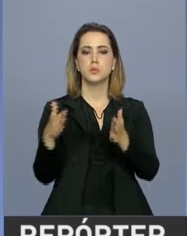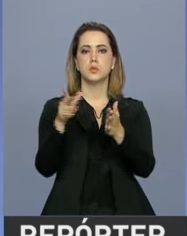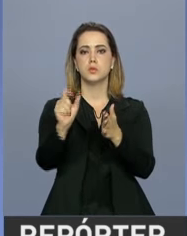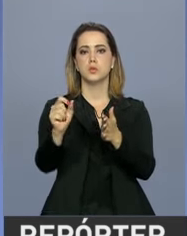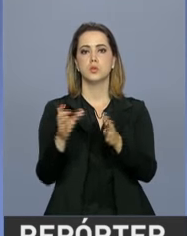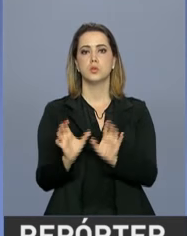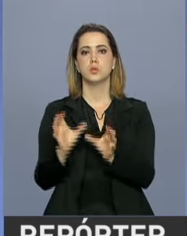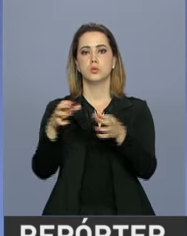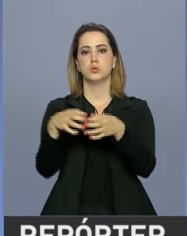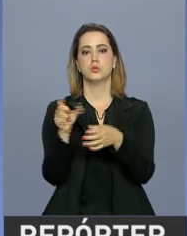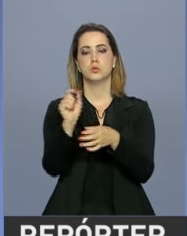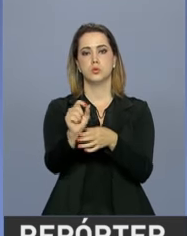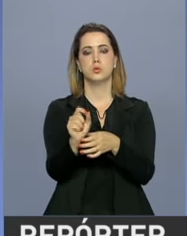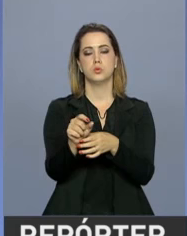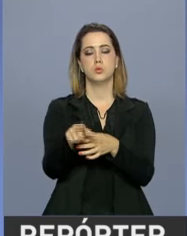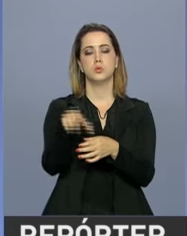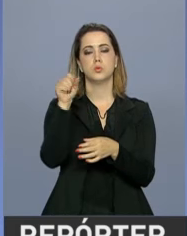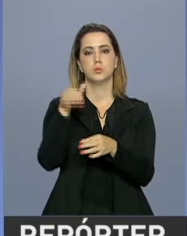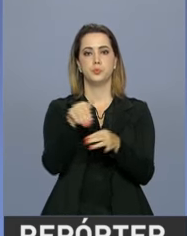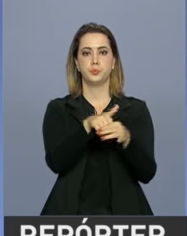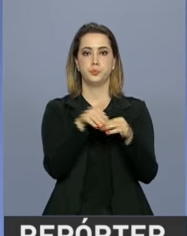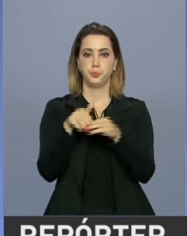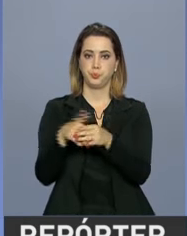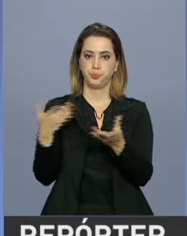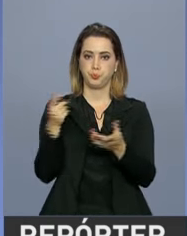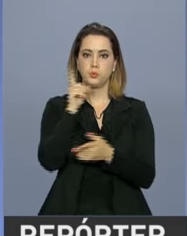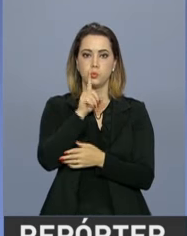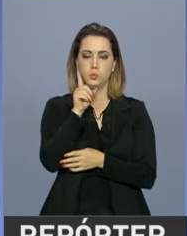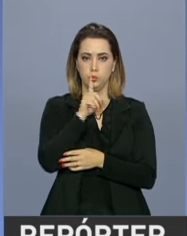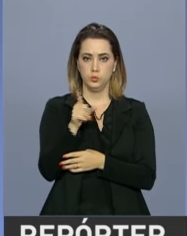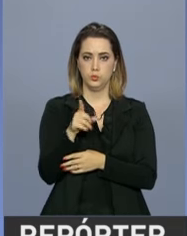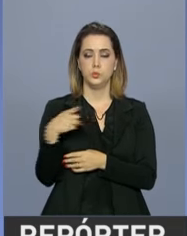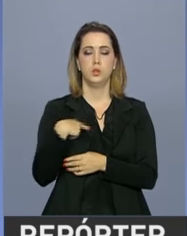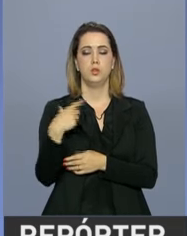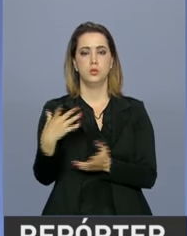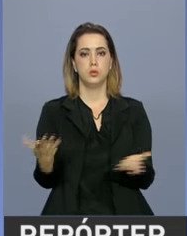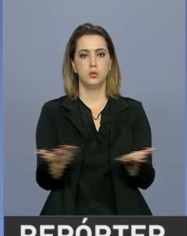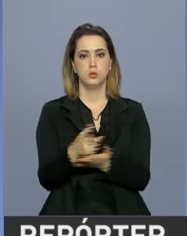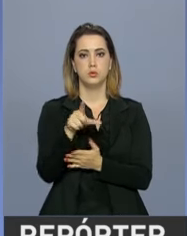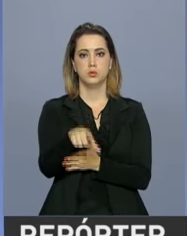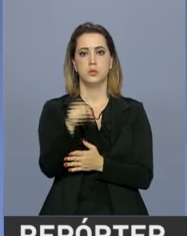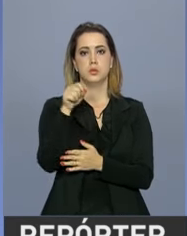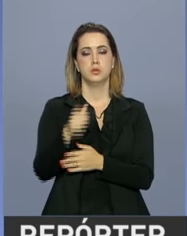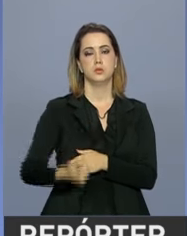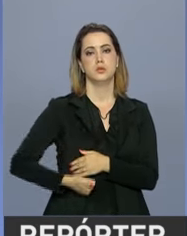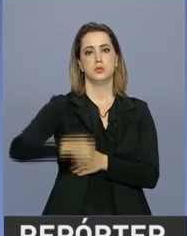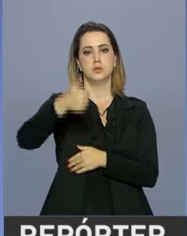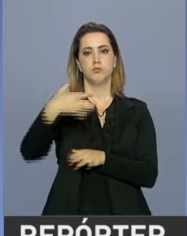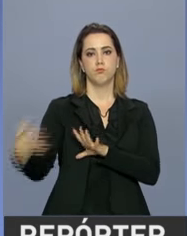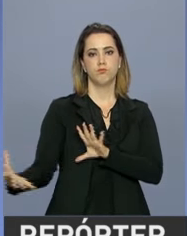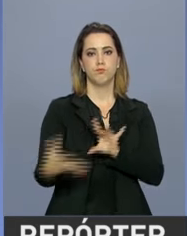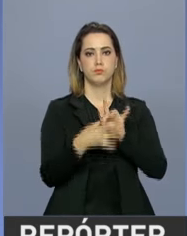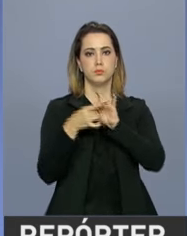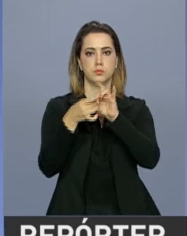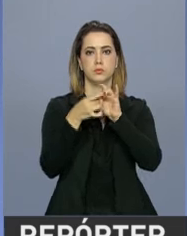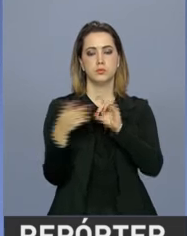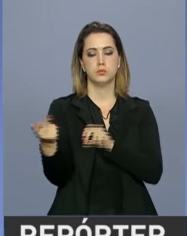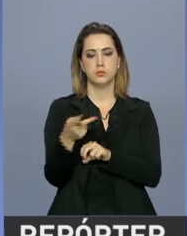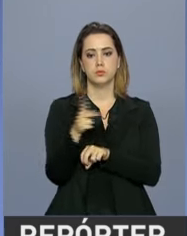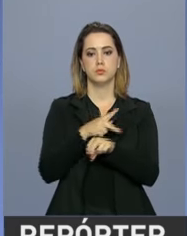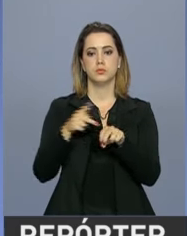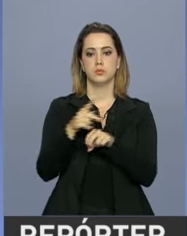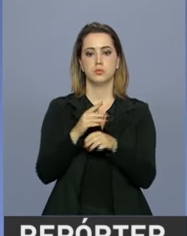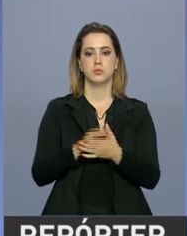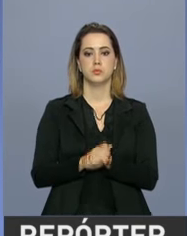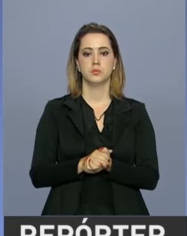com a equipe do presidente eleito dos Estados Unidos e que deve prevalecer a determinação de reforçar as relações entre os países.